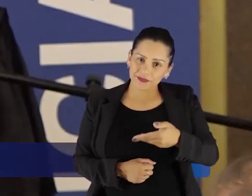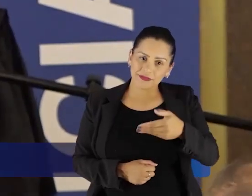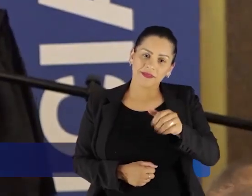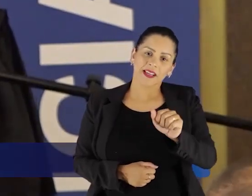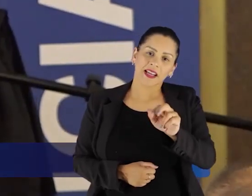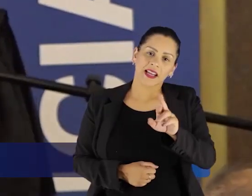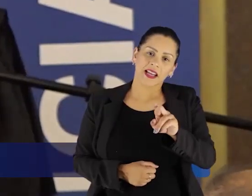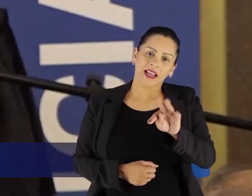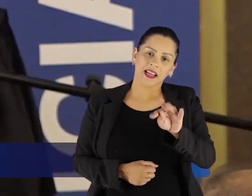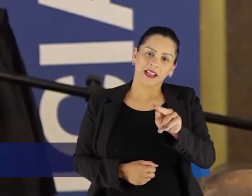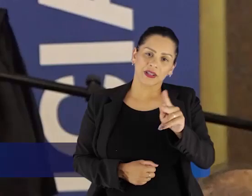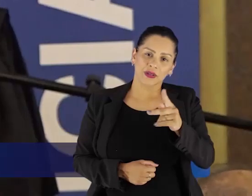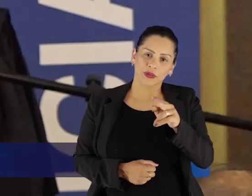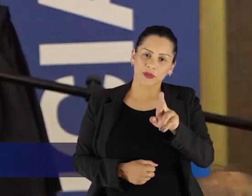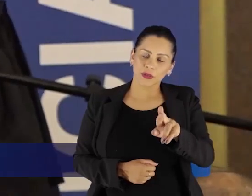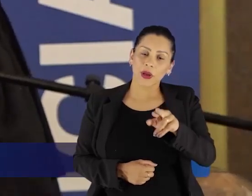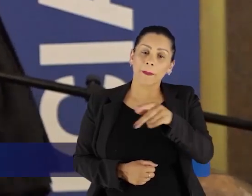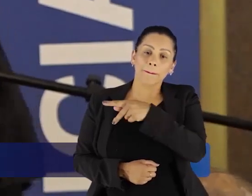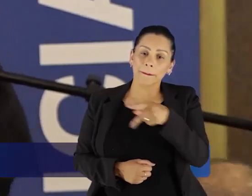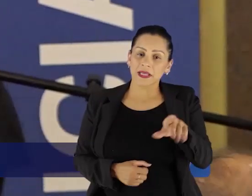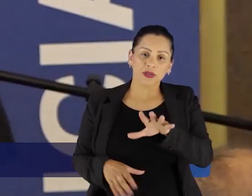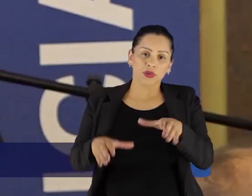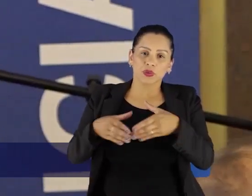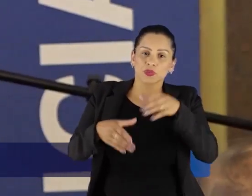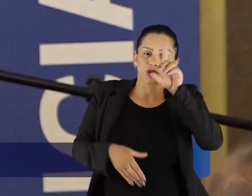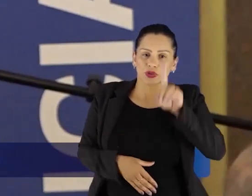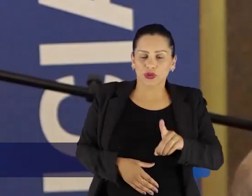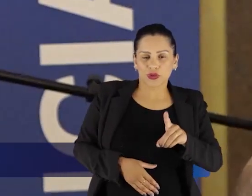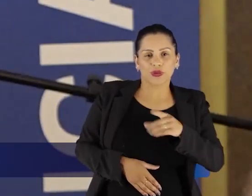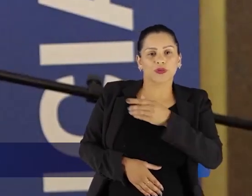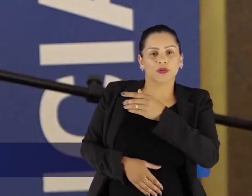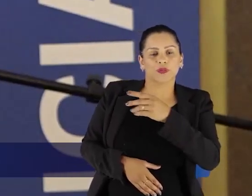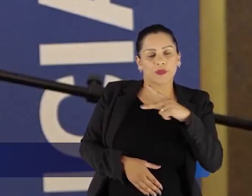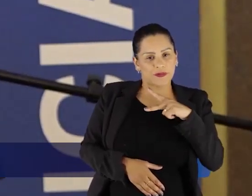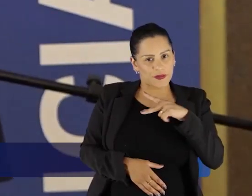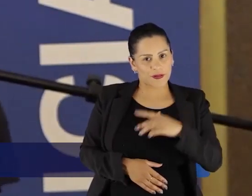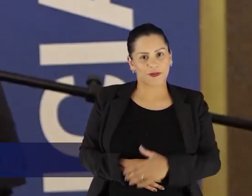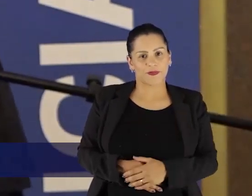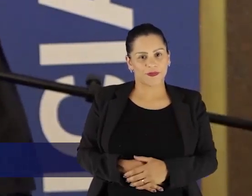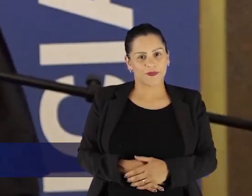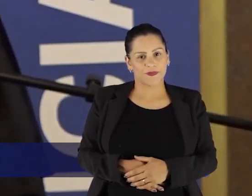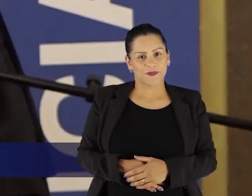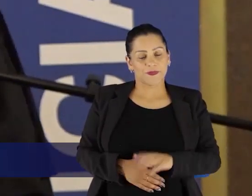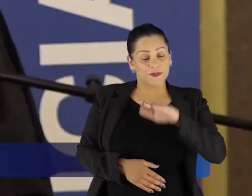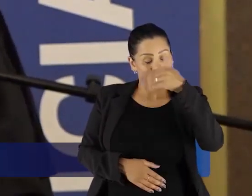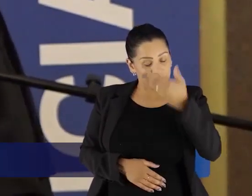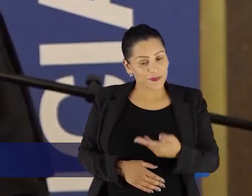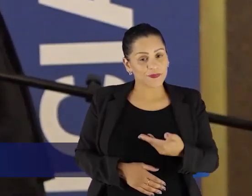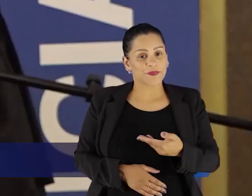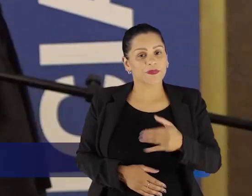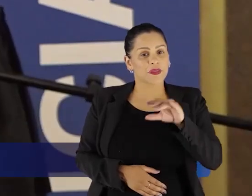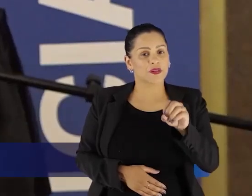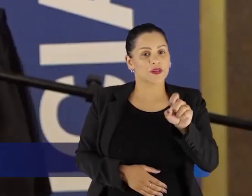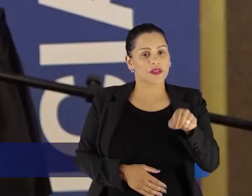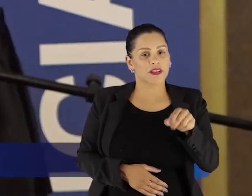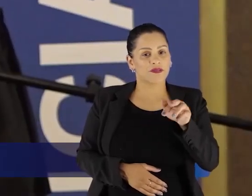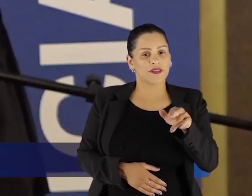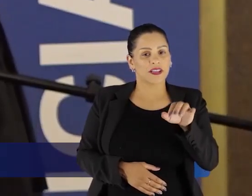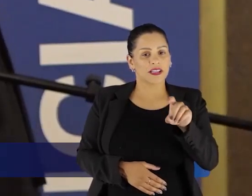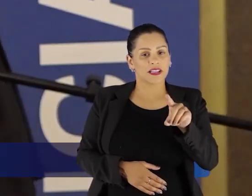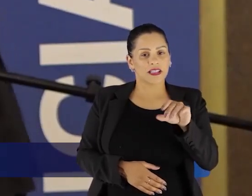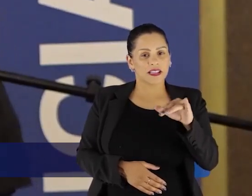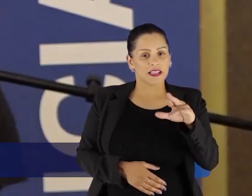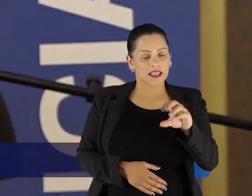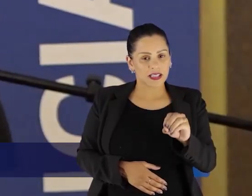presidente da seção de direito privado do Tribunal de Justiça do Estado de São Paulo e sentir-se o Vanderlei José Frederico presidente